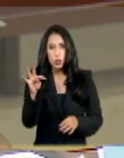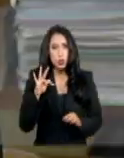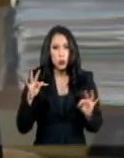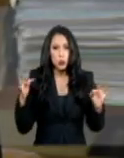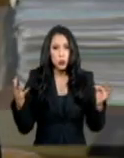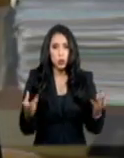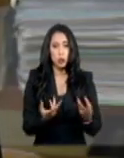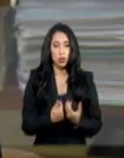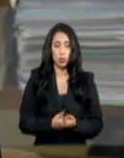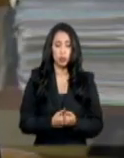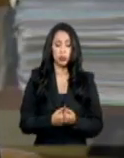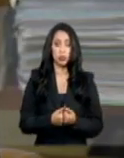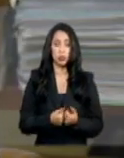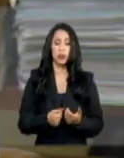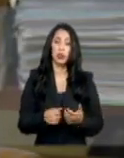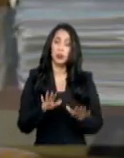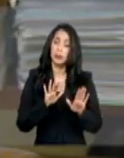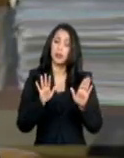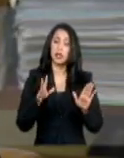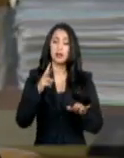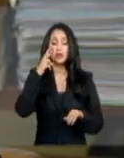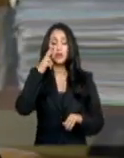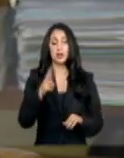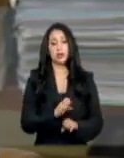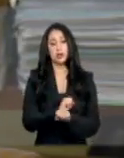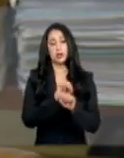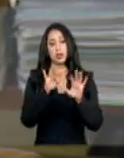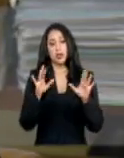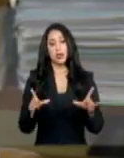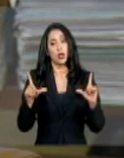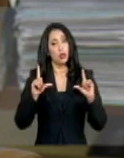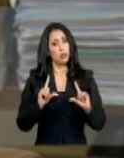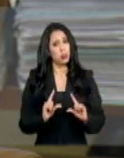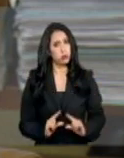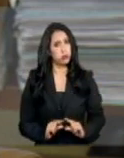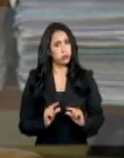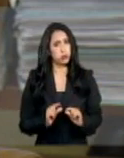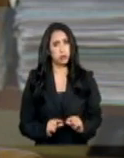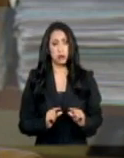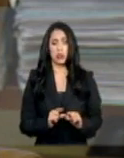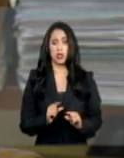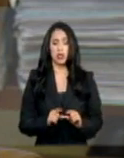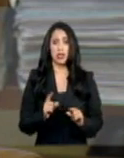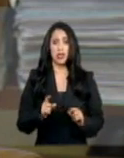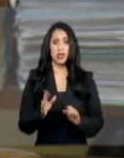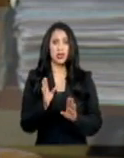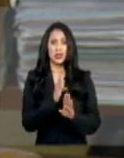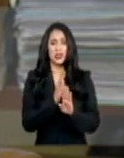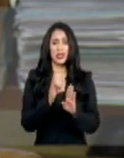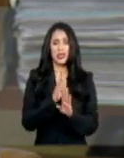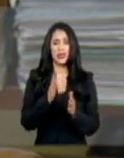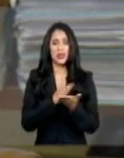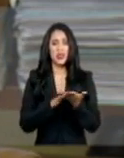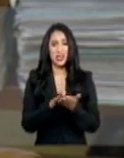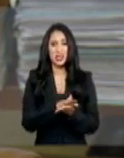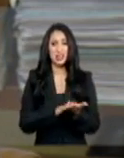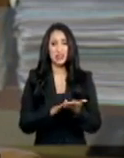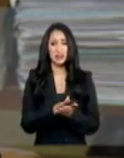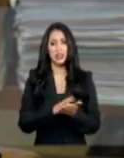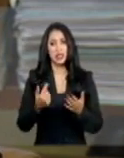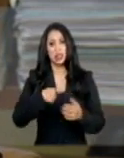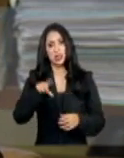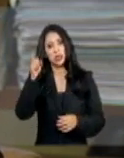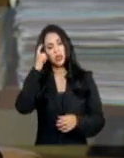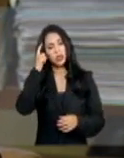claro nessa ligação claro pelo menos um feminismo que mal consegue disfarçar uma situação segundo penso de